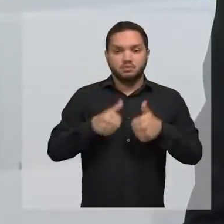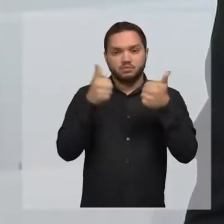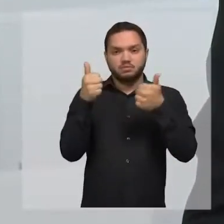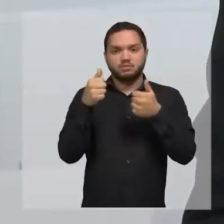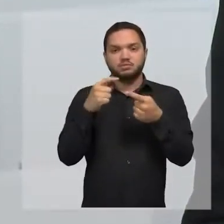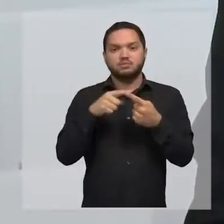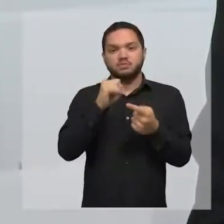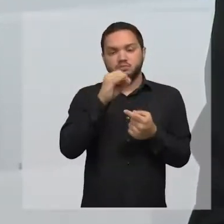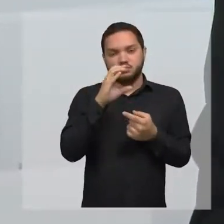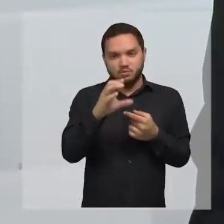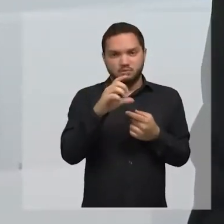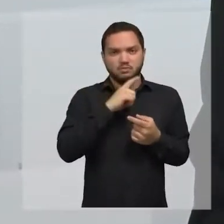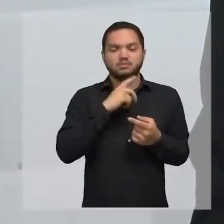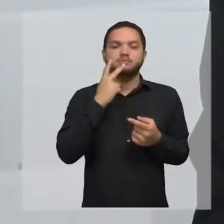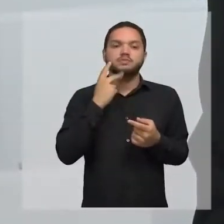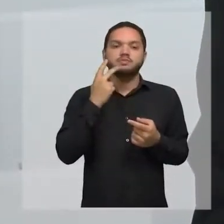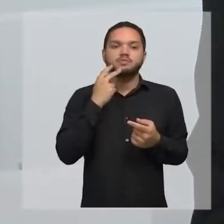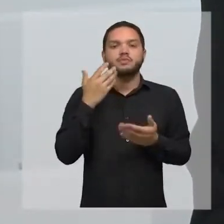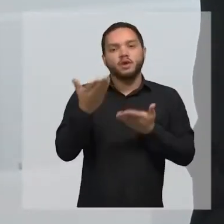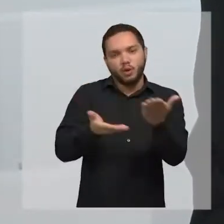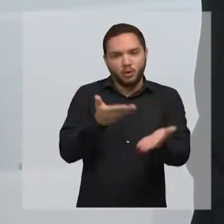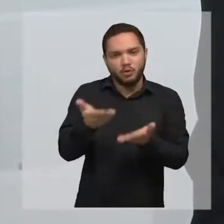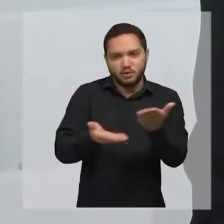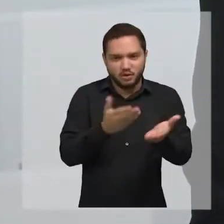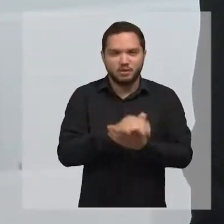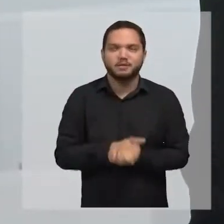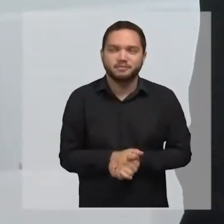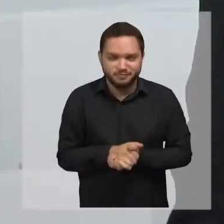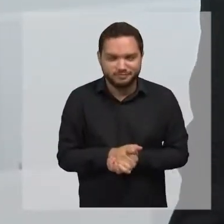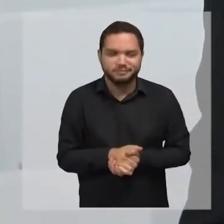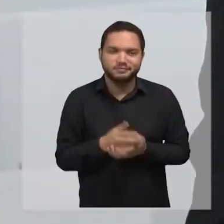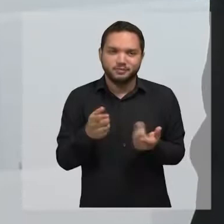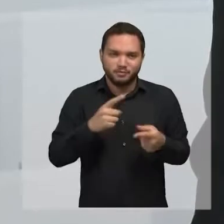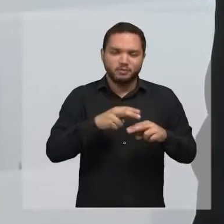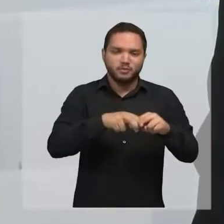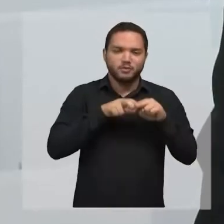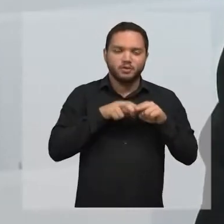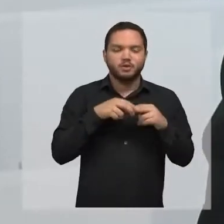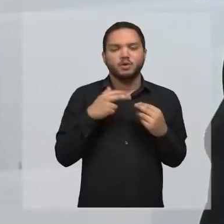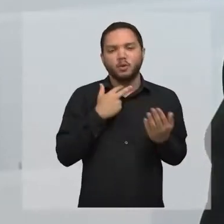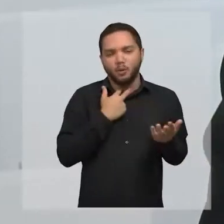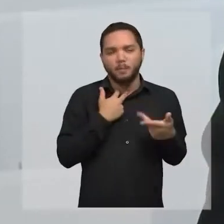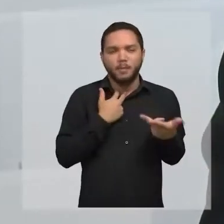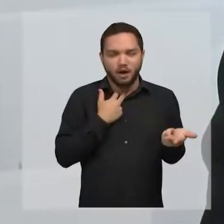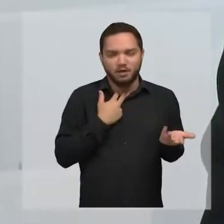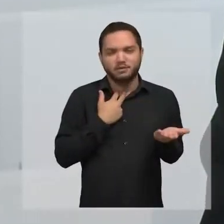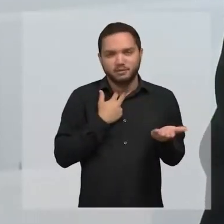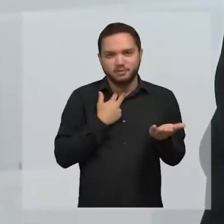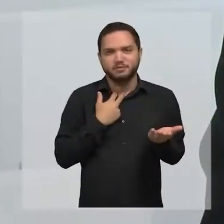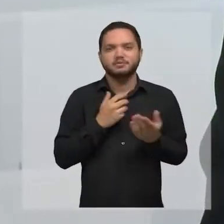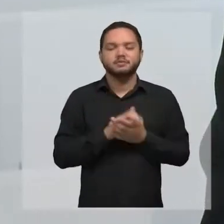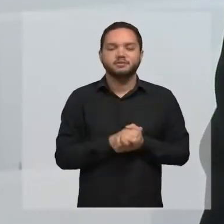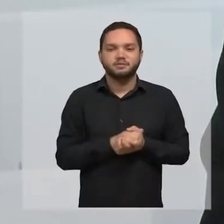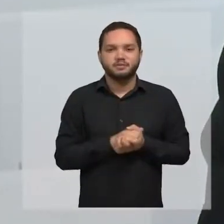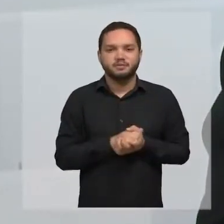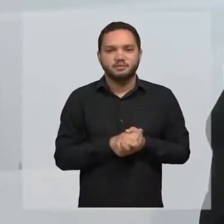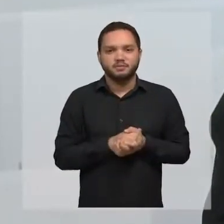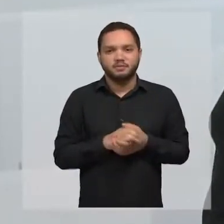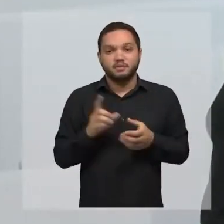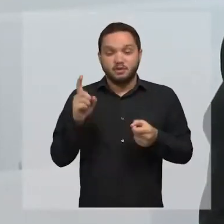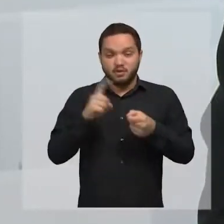melhor, o doutor Isaac tem a cidade de Fortaleza para cuidar, aí por meio da Coordenadoria Geral de Assuntos